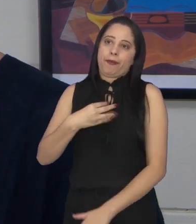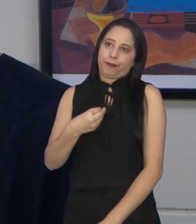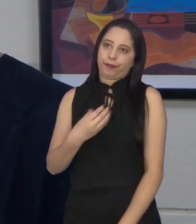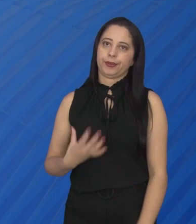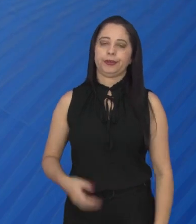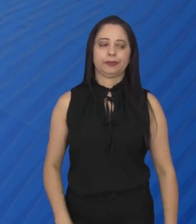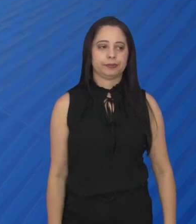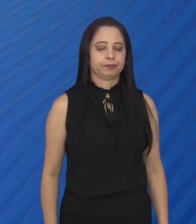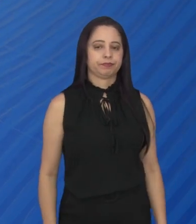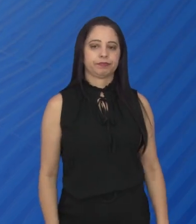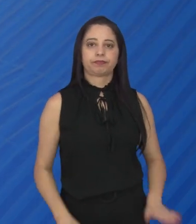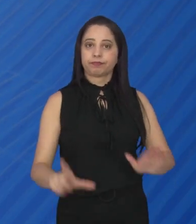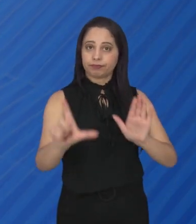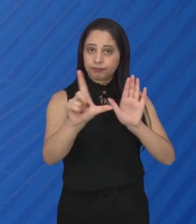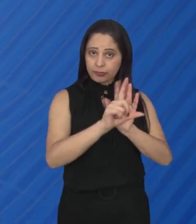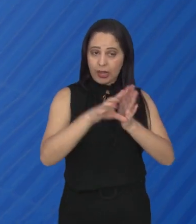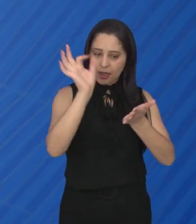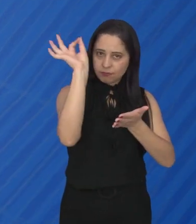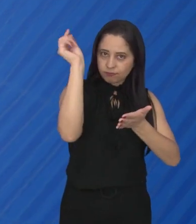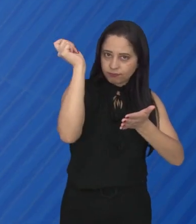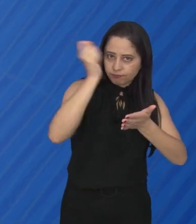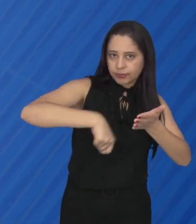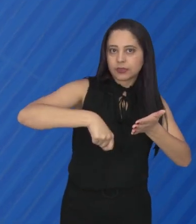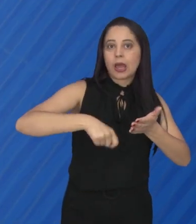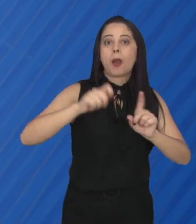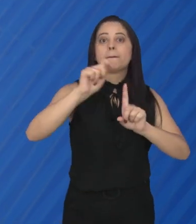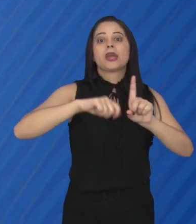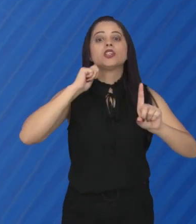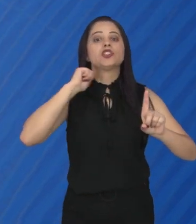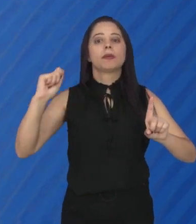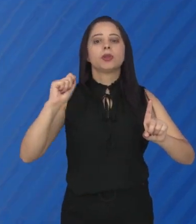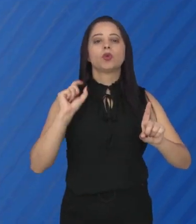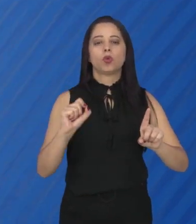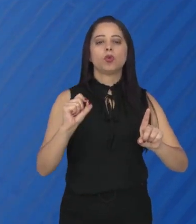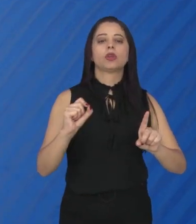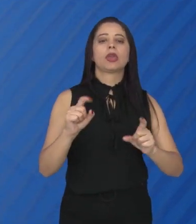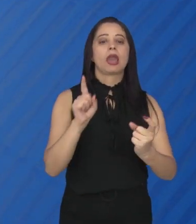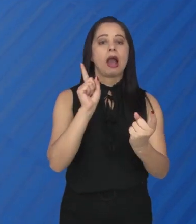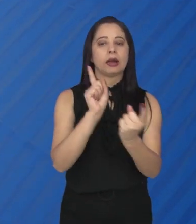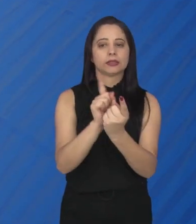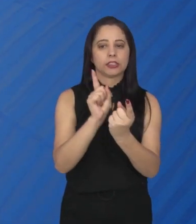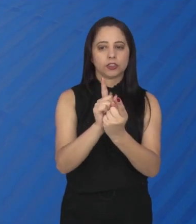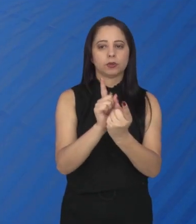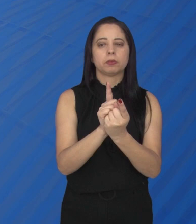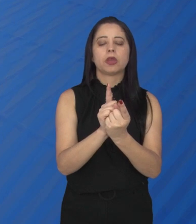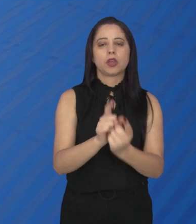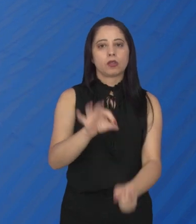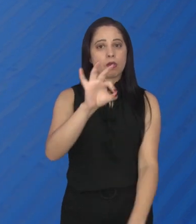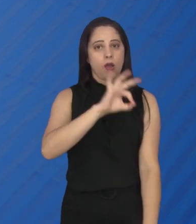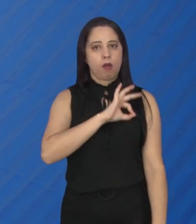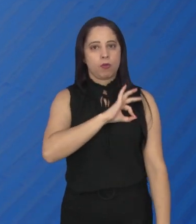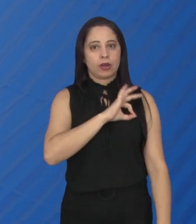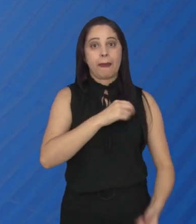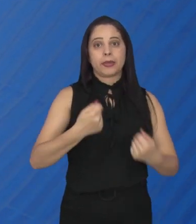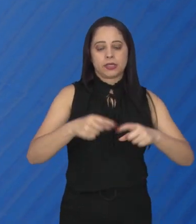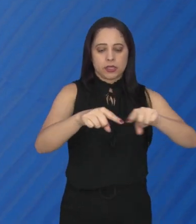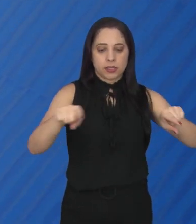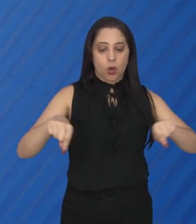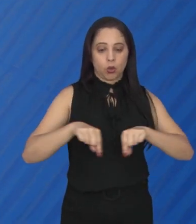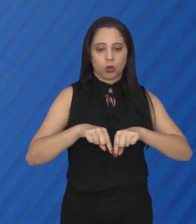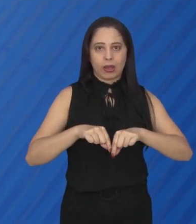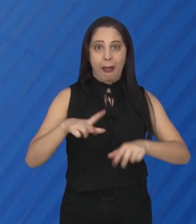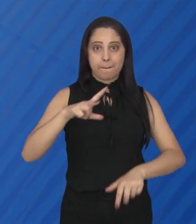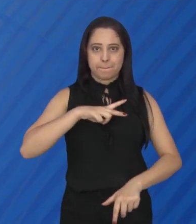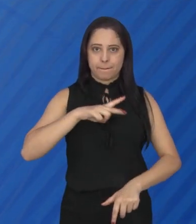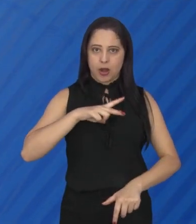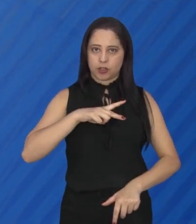estão mudando. A lei sancionada no início de abril prevê ainda atendimento às mulheres nas delegacias em uma sala reservada